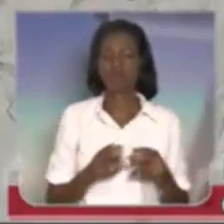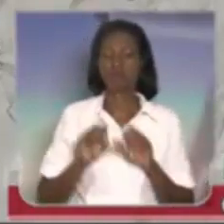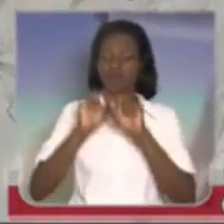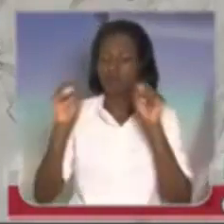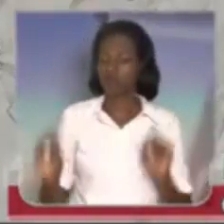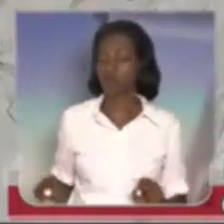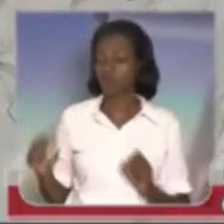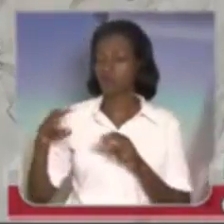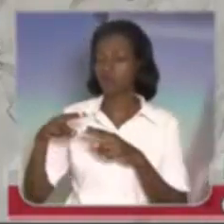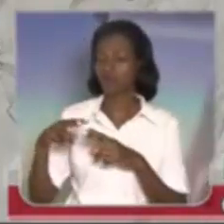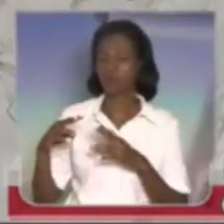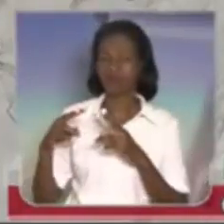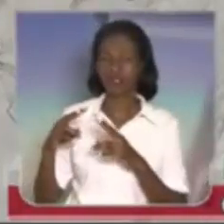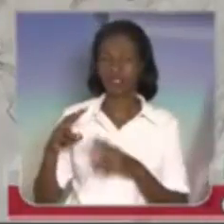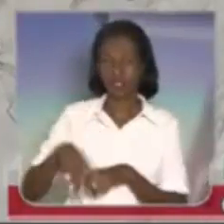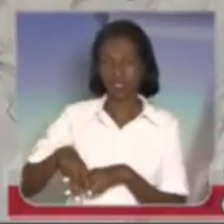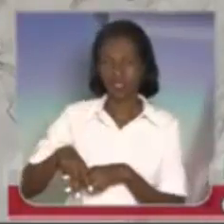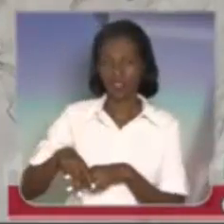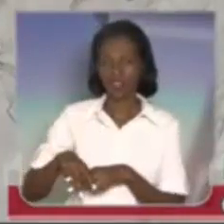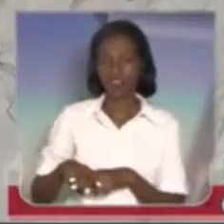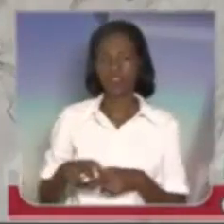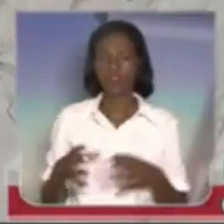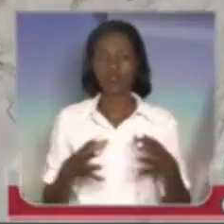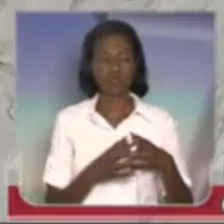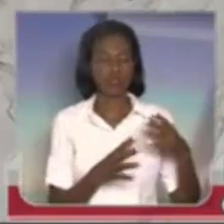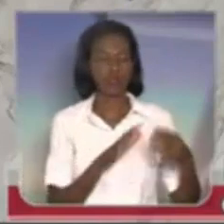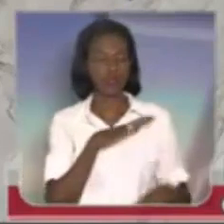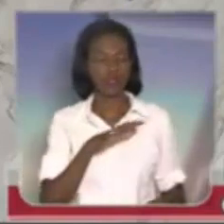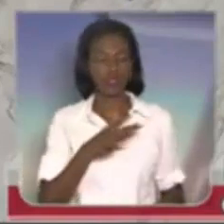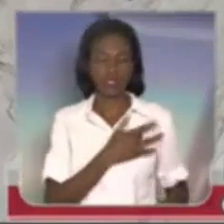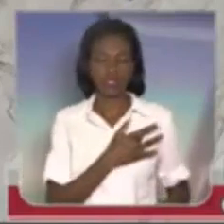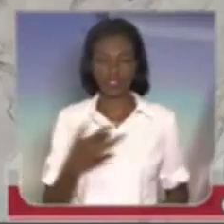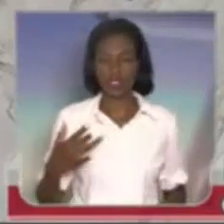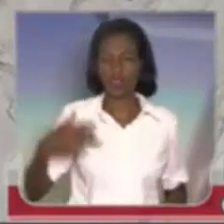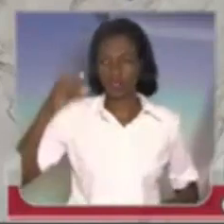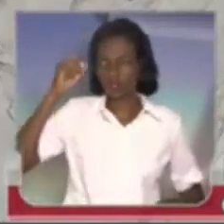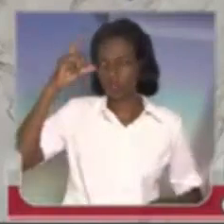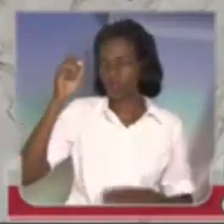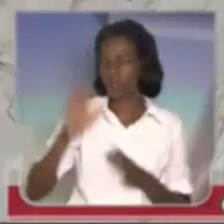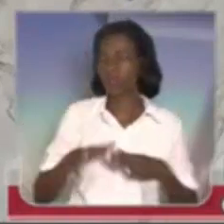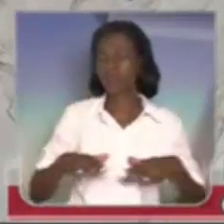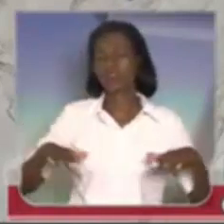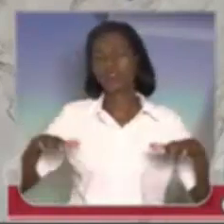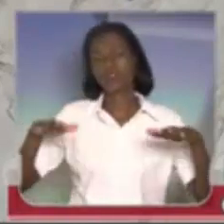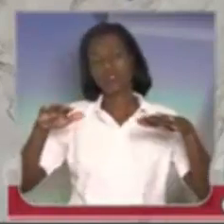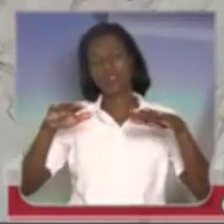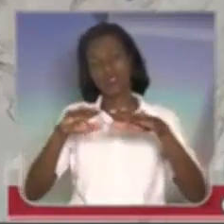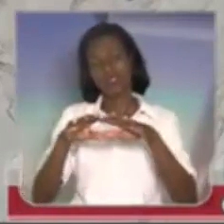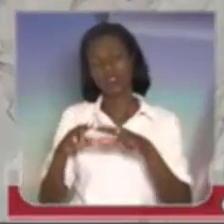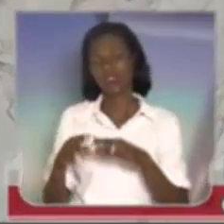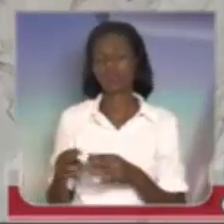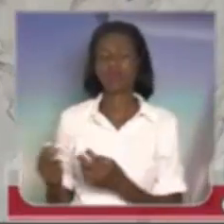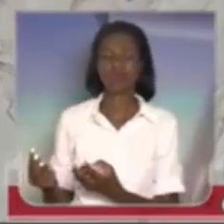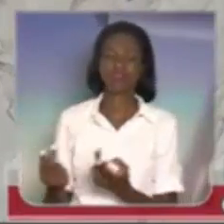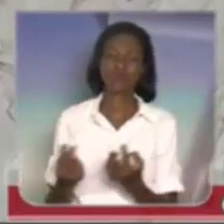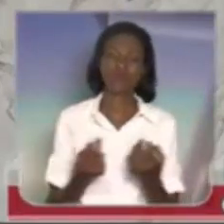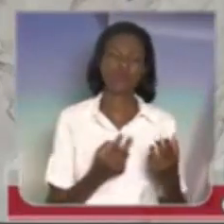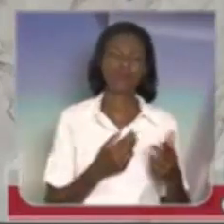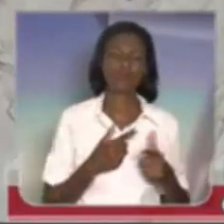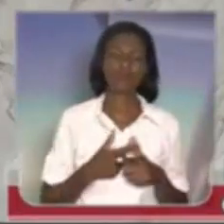sistema prisional servidores da Saúde da cultura todos estão praticamente na mesma